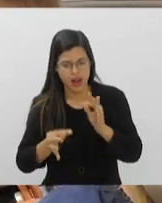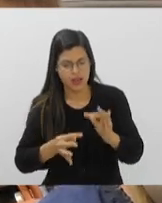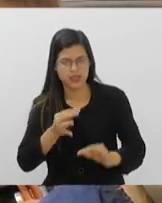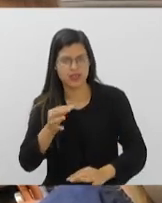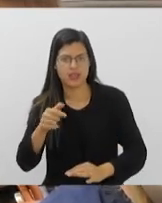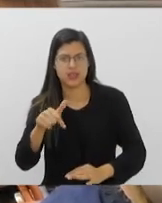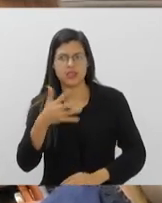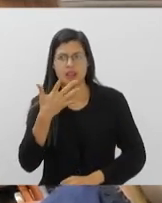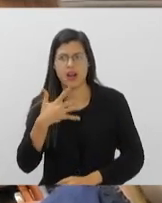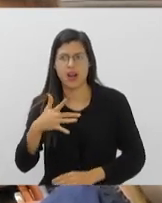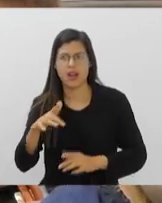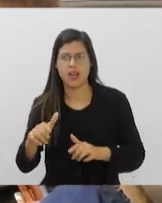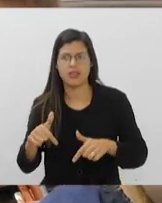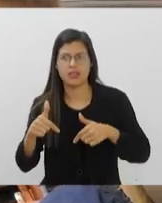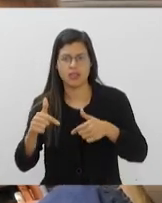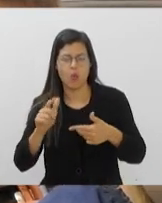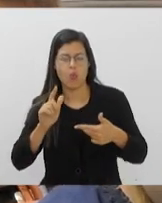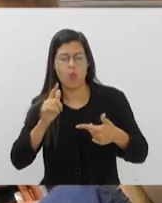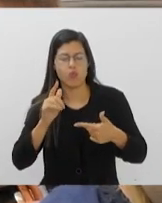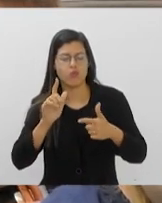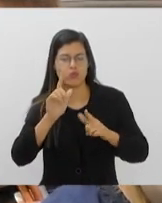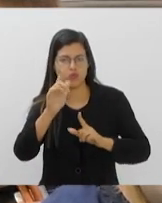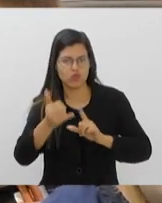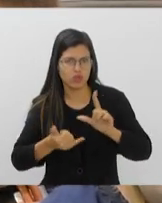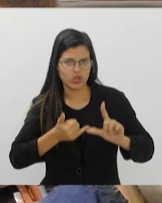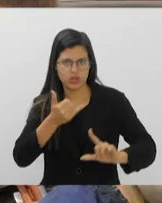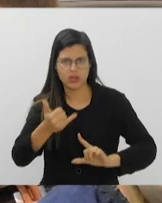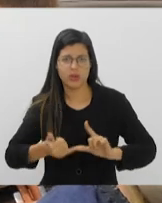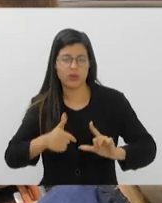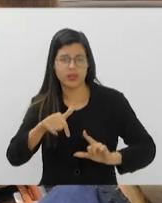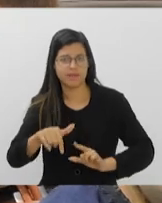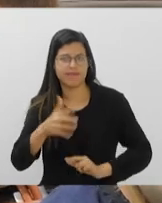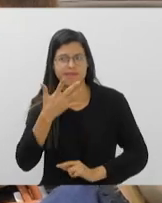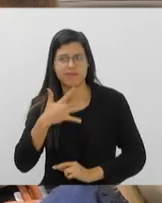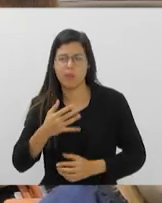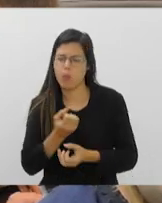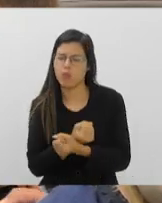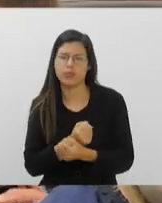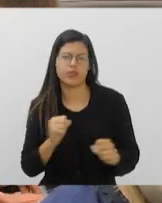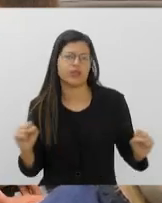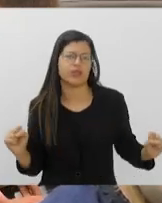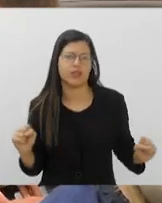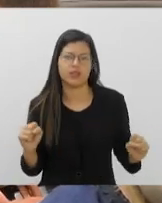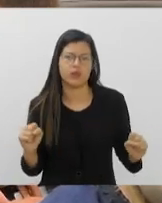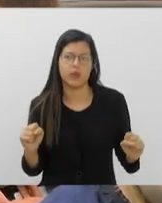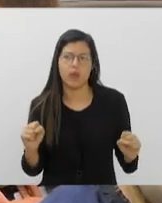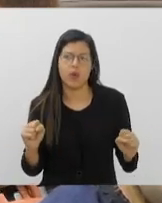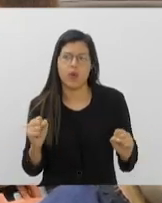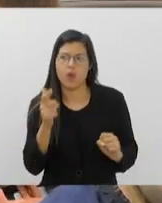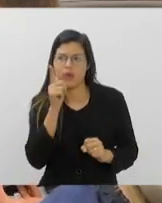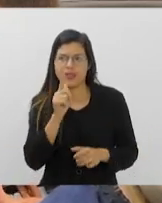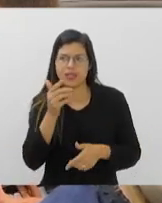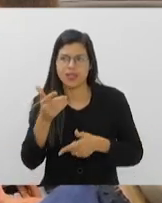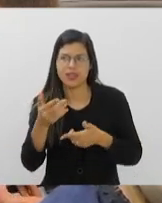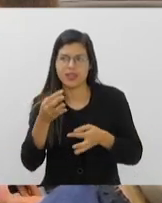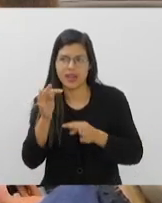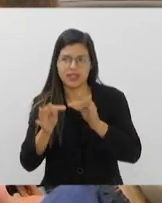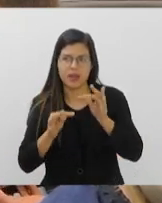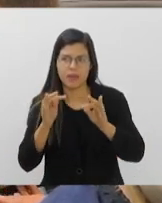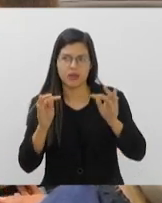trabalhar essas ações lúdicas com as crianças e muitas vezes é impossível trabalhar na totalidade porque demanda